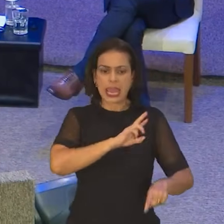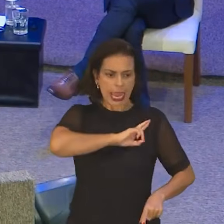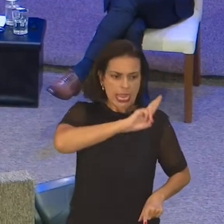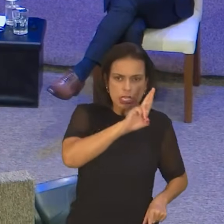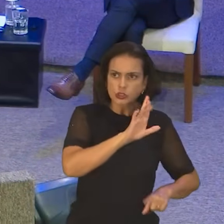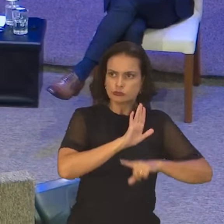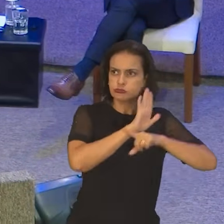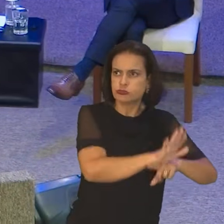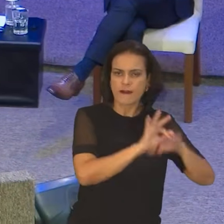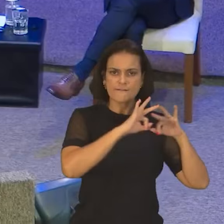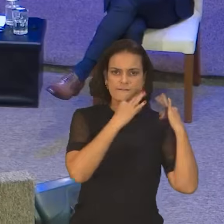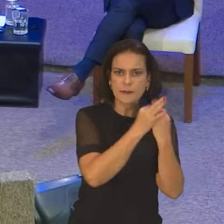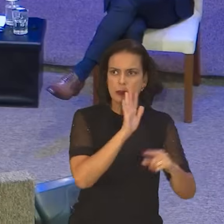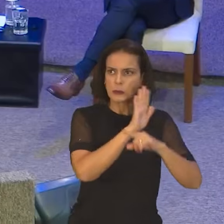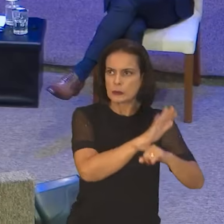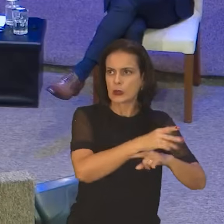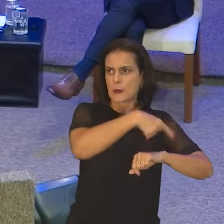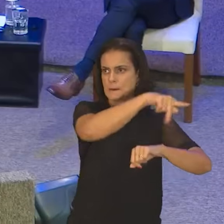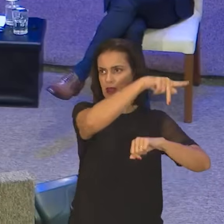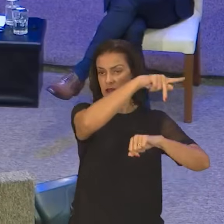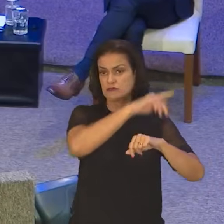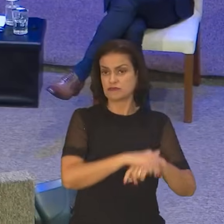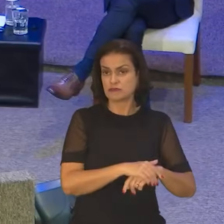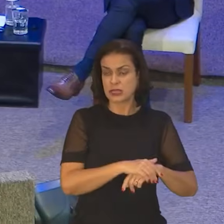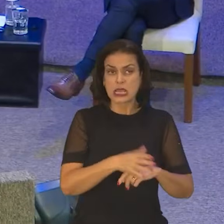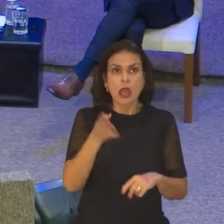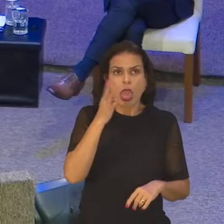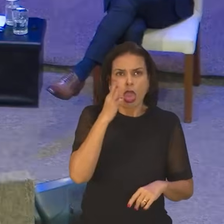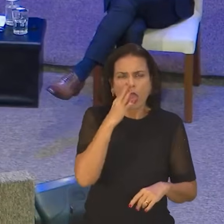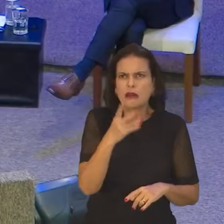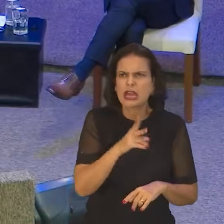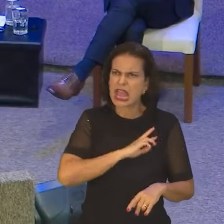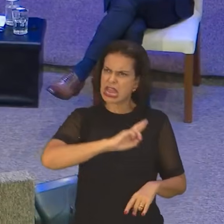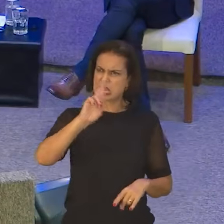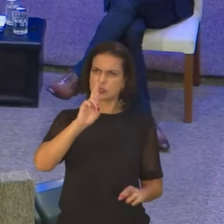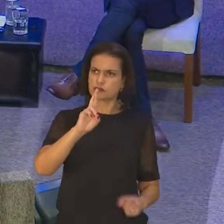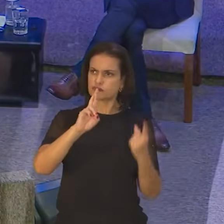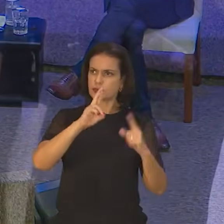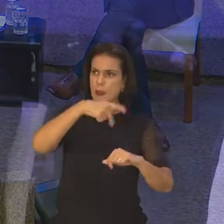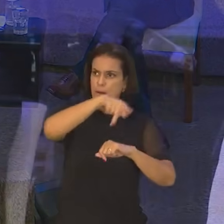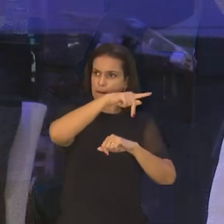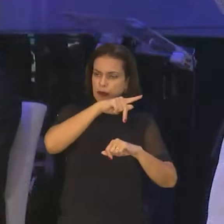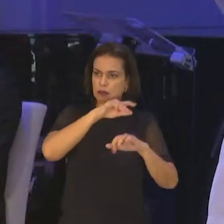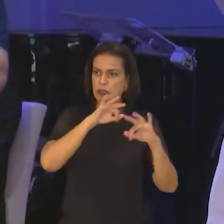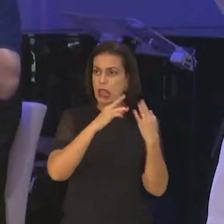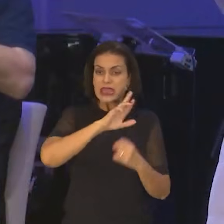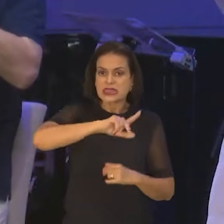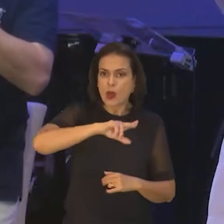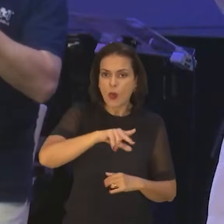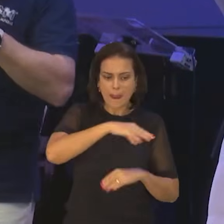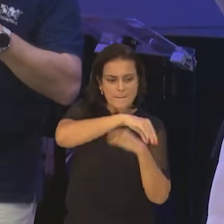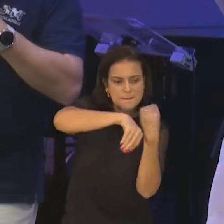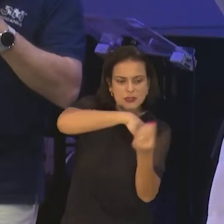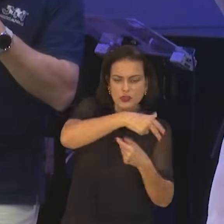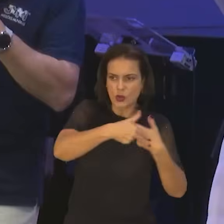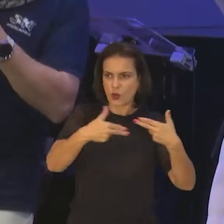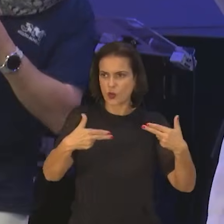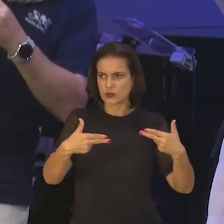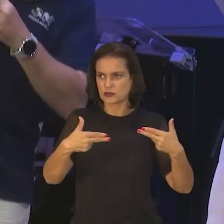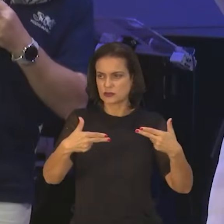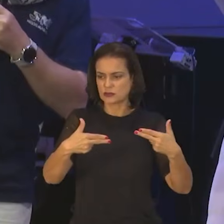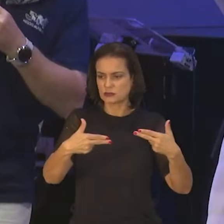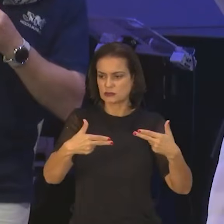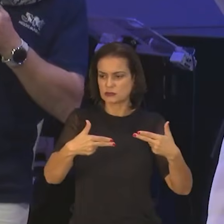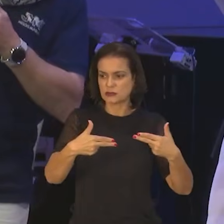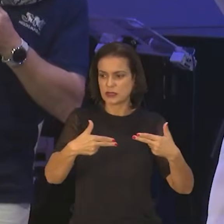religião, família e nação. E quando você ouve religião, na família e nação, não é para você misturar as coisas